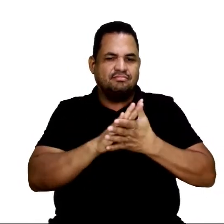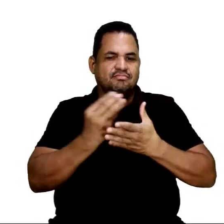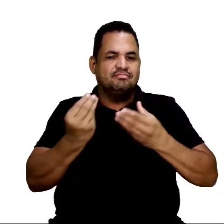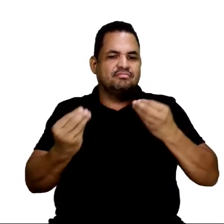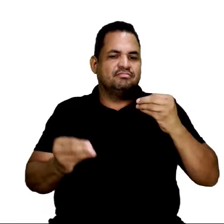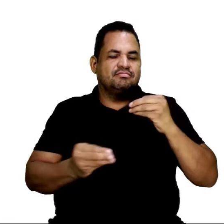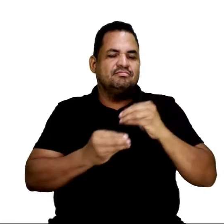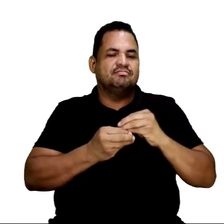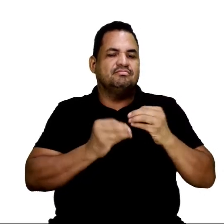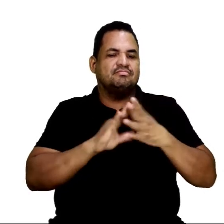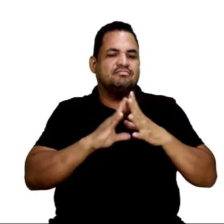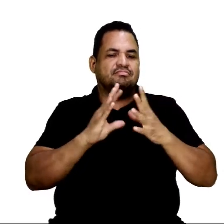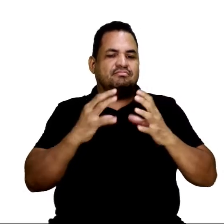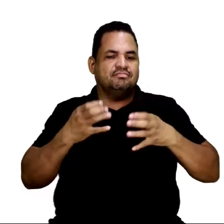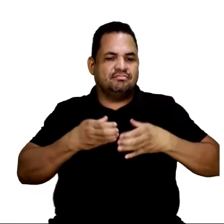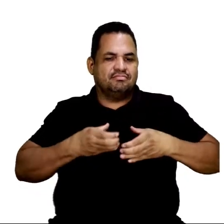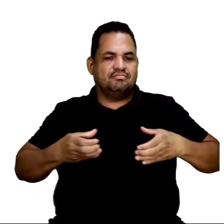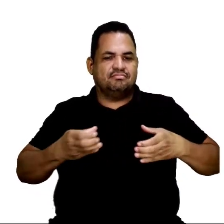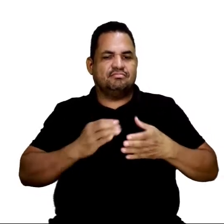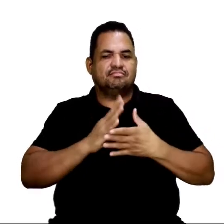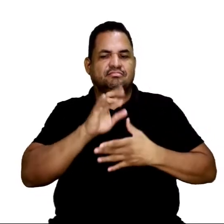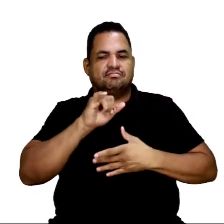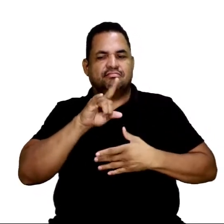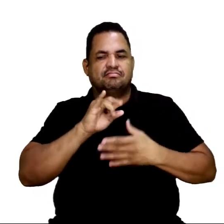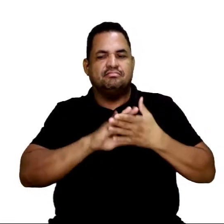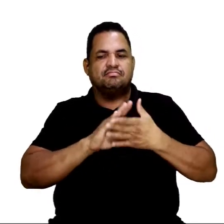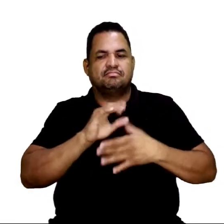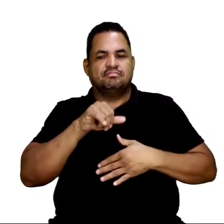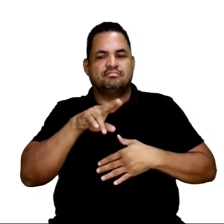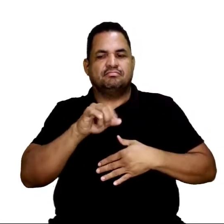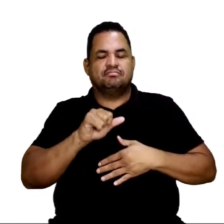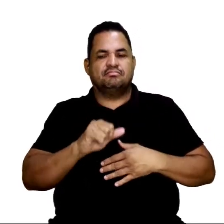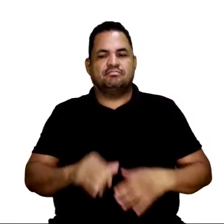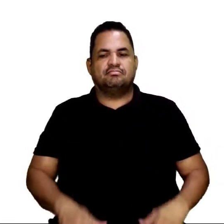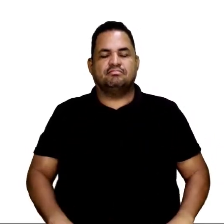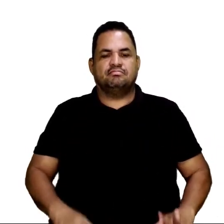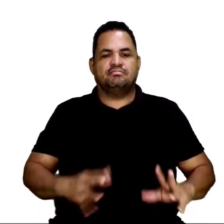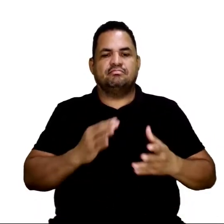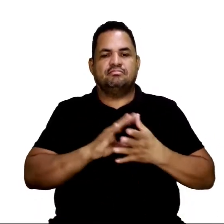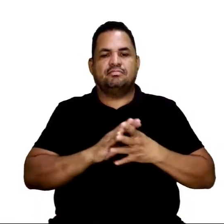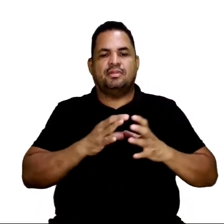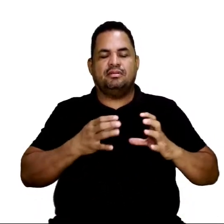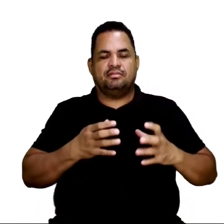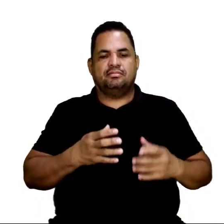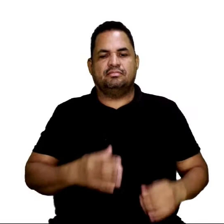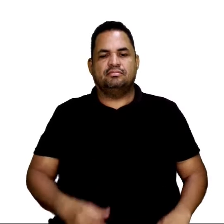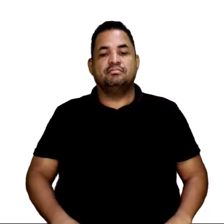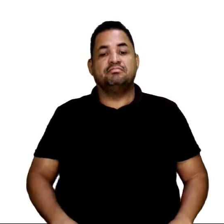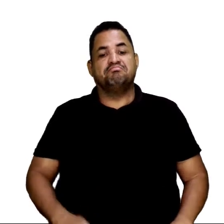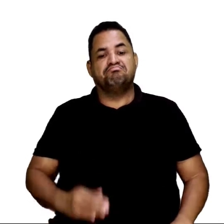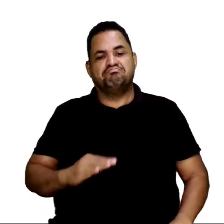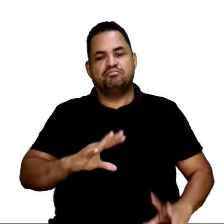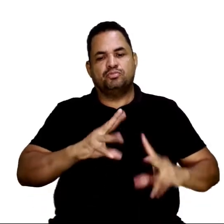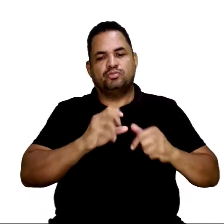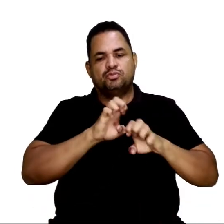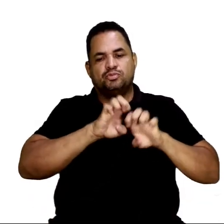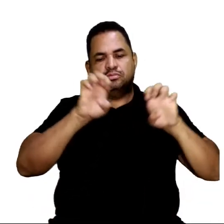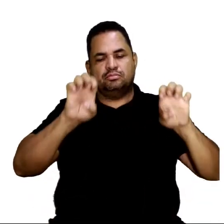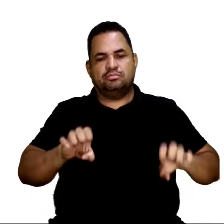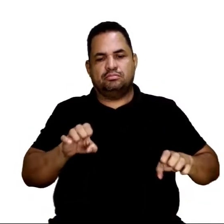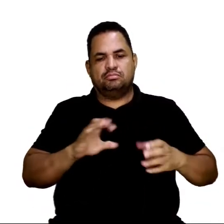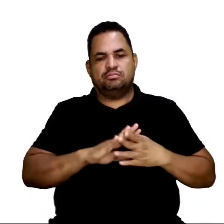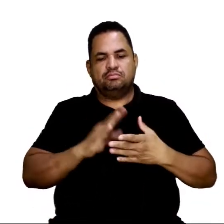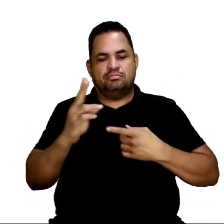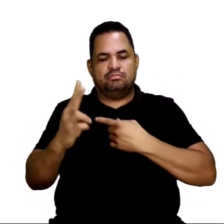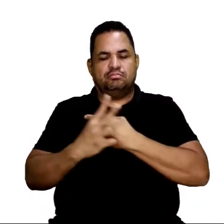você lembra? O córeo, o âmino, o alantóide, saco vitelíneo, E aí, tudo